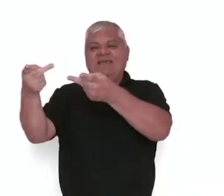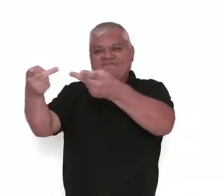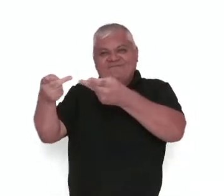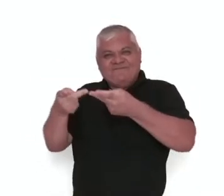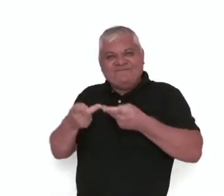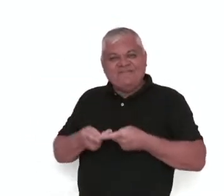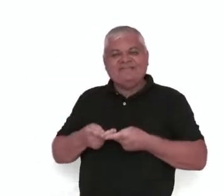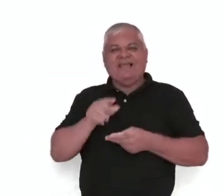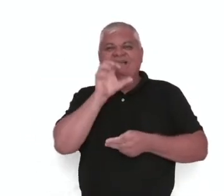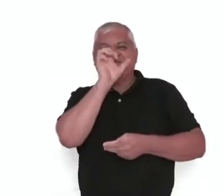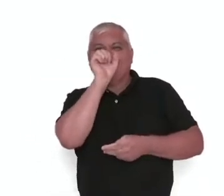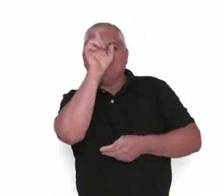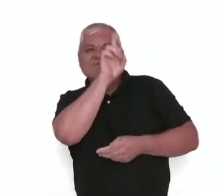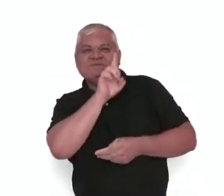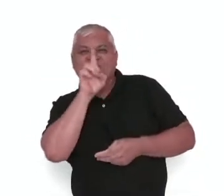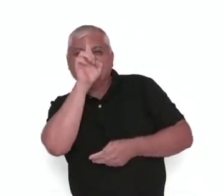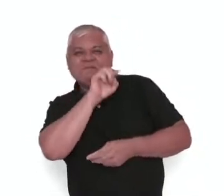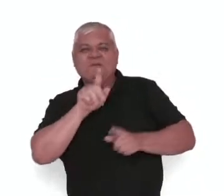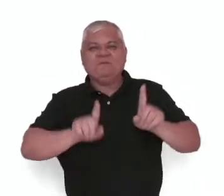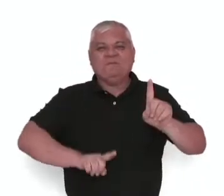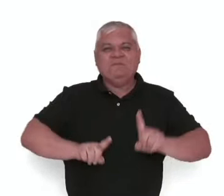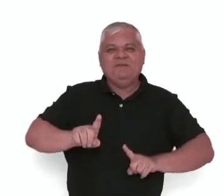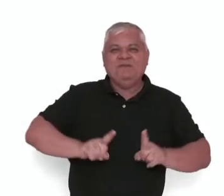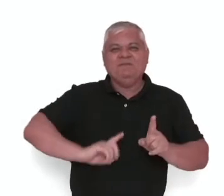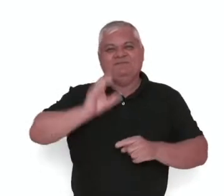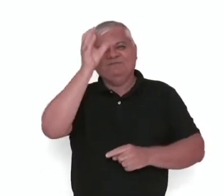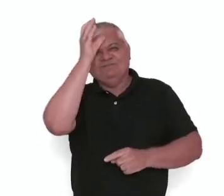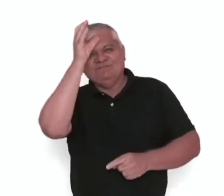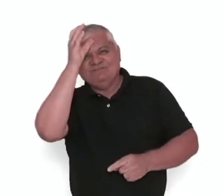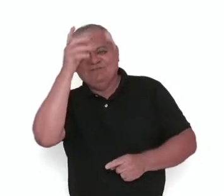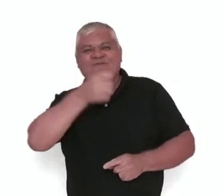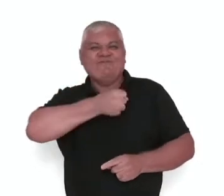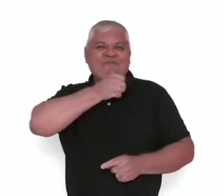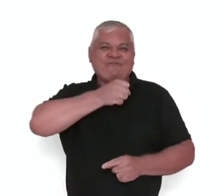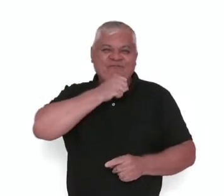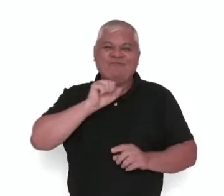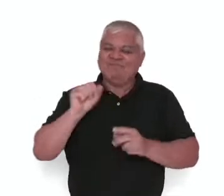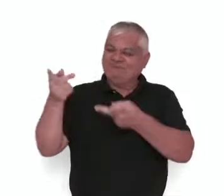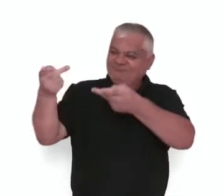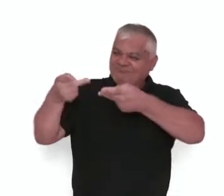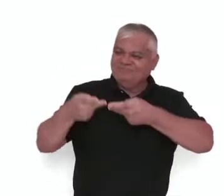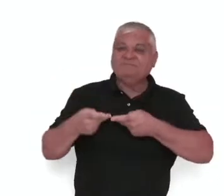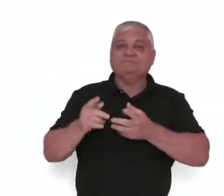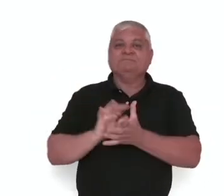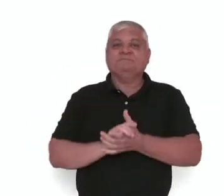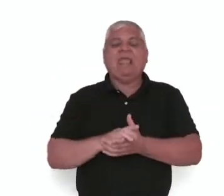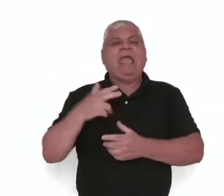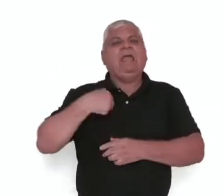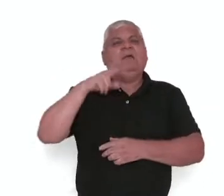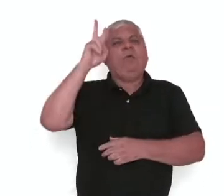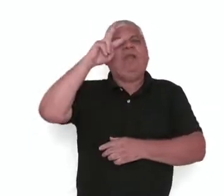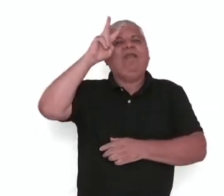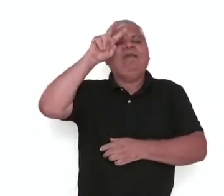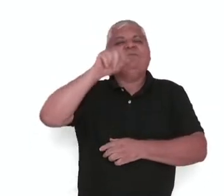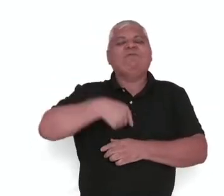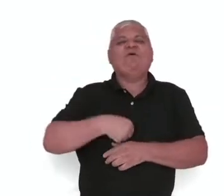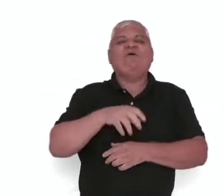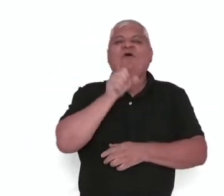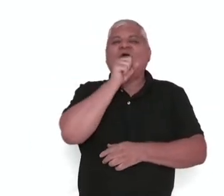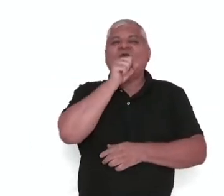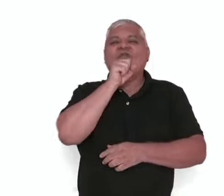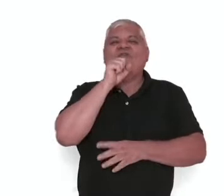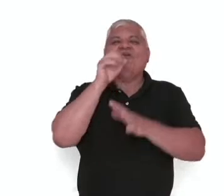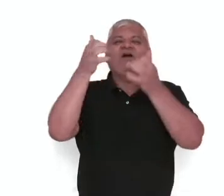nos finais de semana. Meus primos, meus tios e avós. Lembro quando minha avó falava coisas de